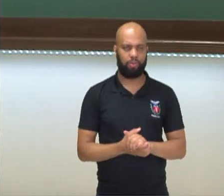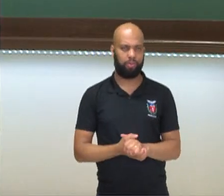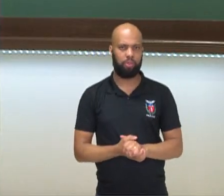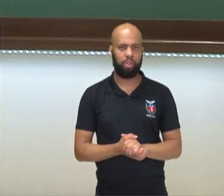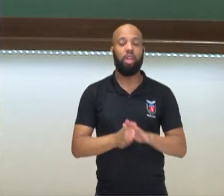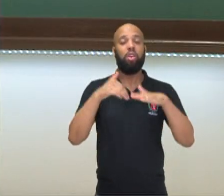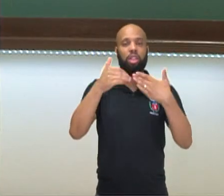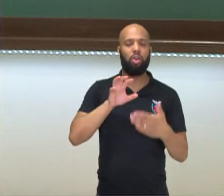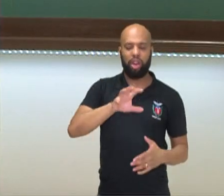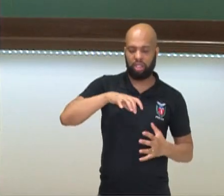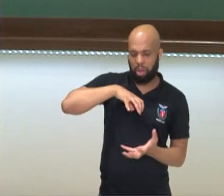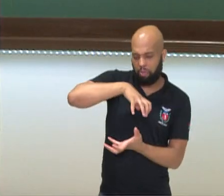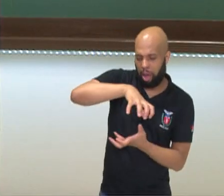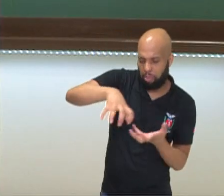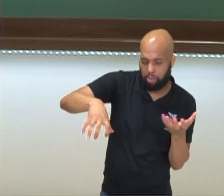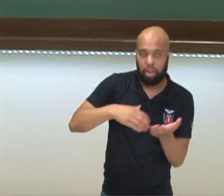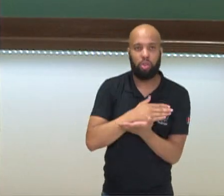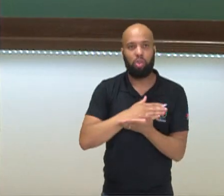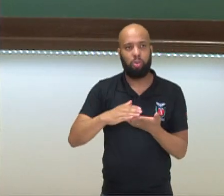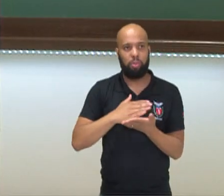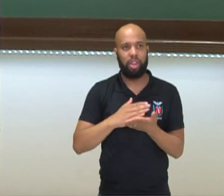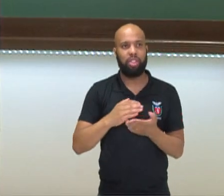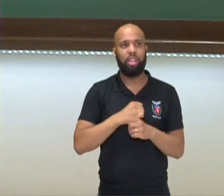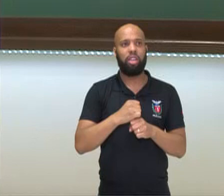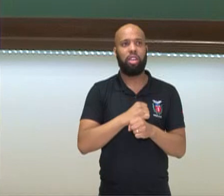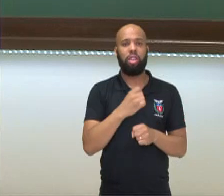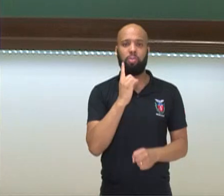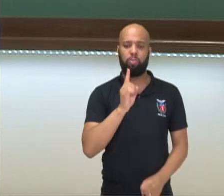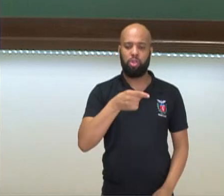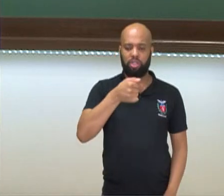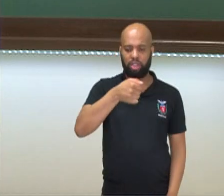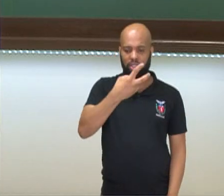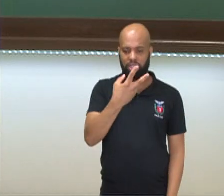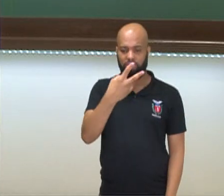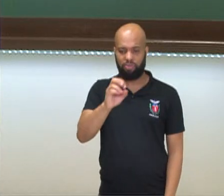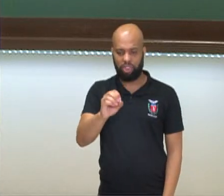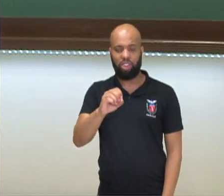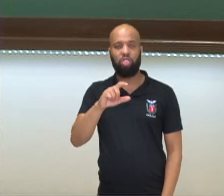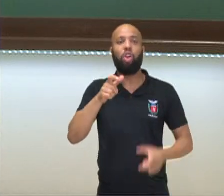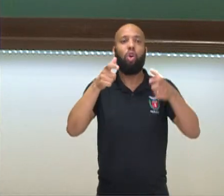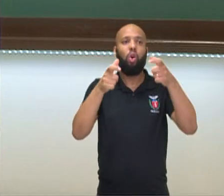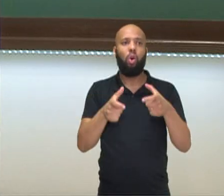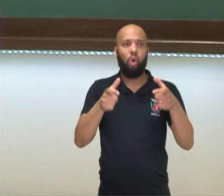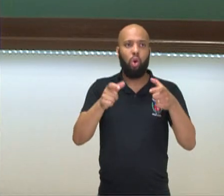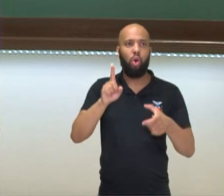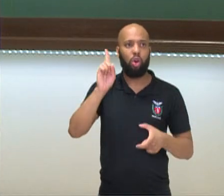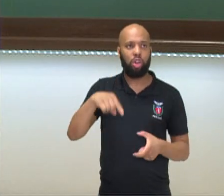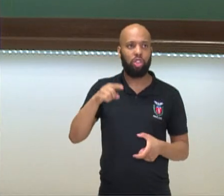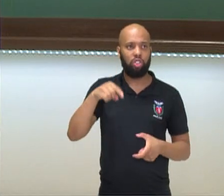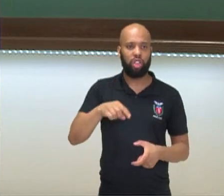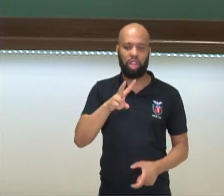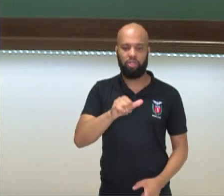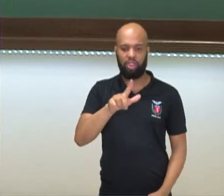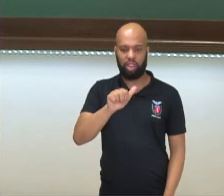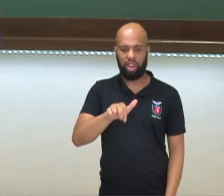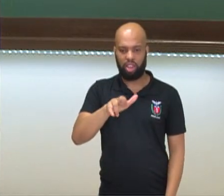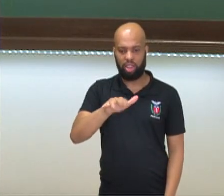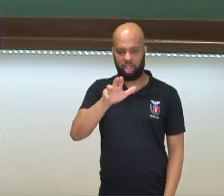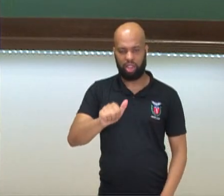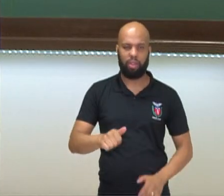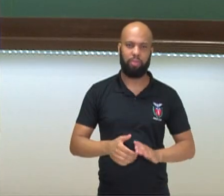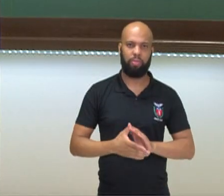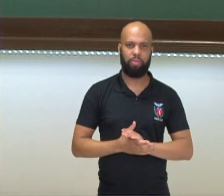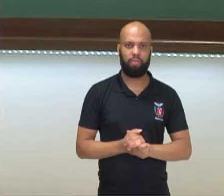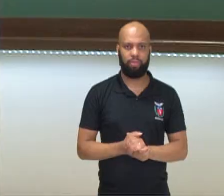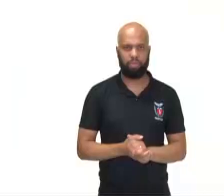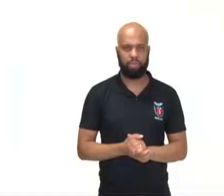vai iniciar ali em 1720, principalmente na região de Vila Rica. Bom,